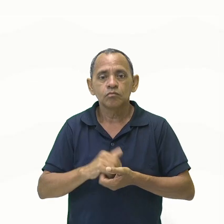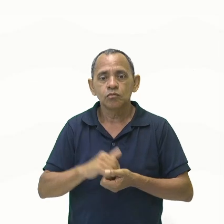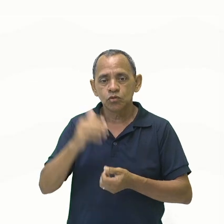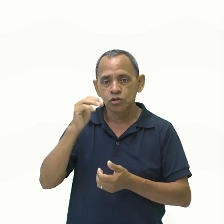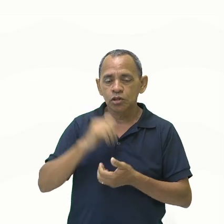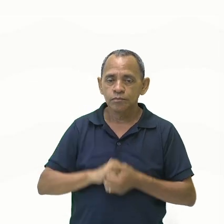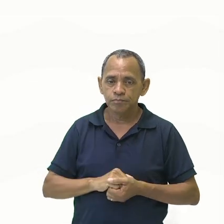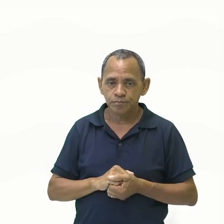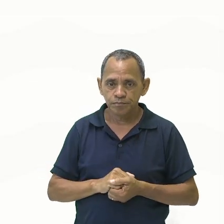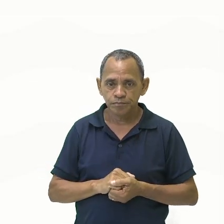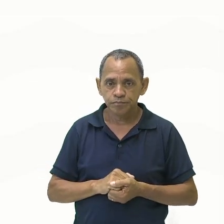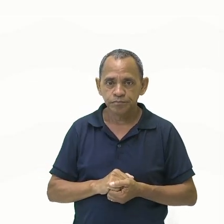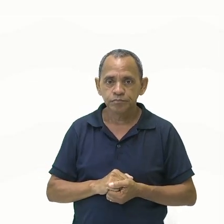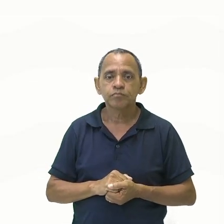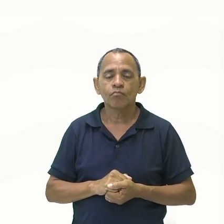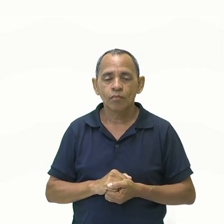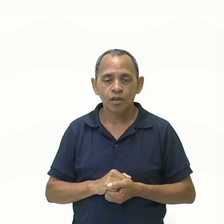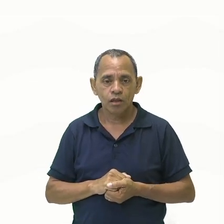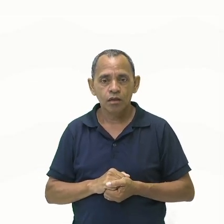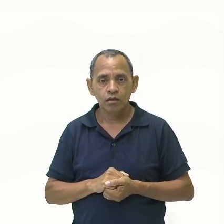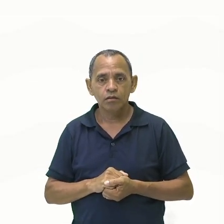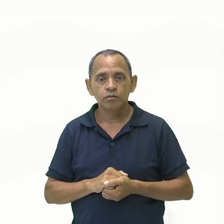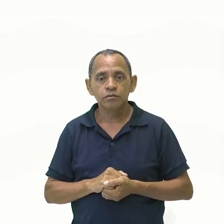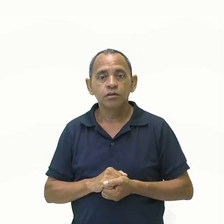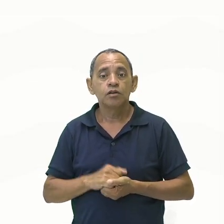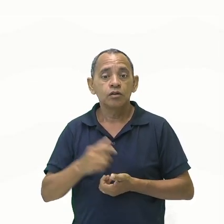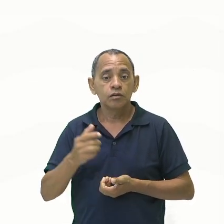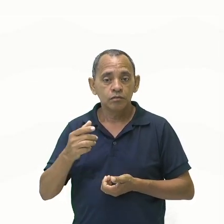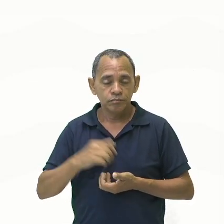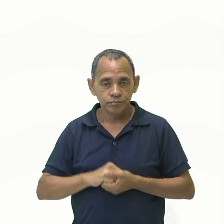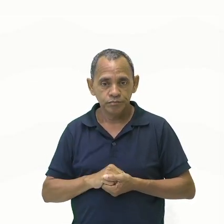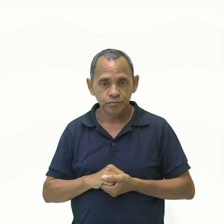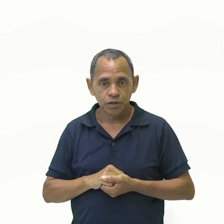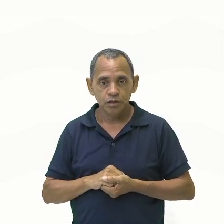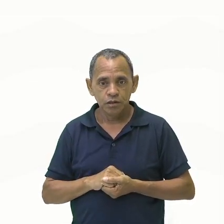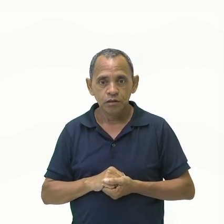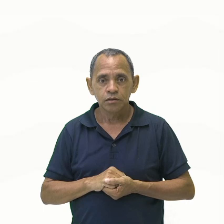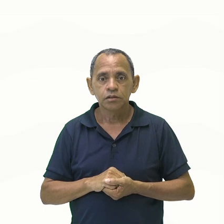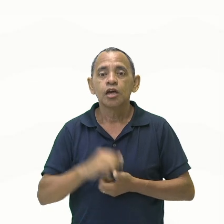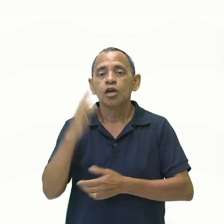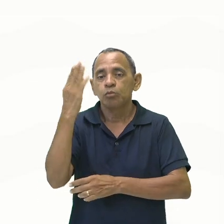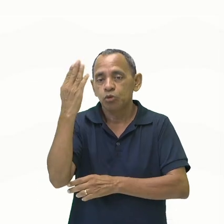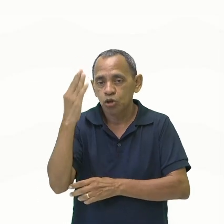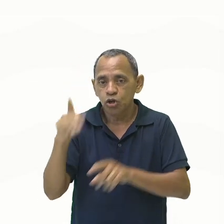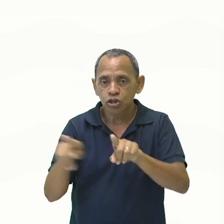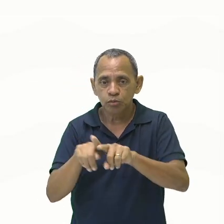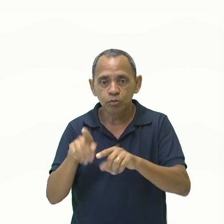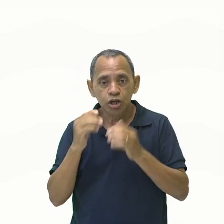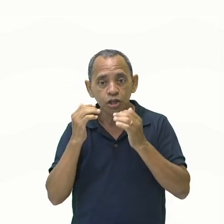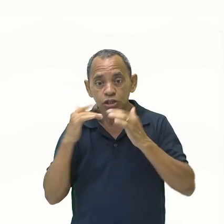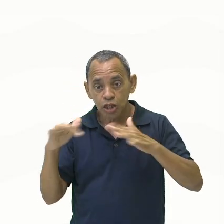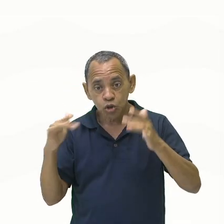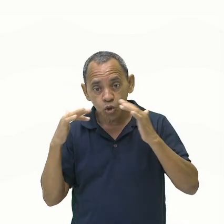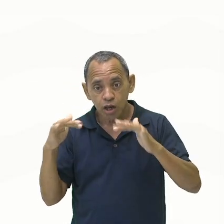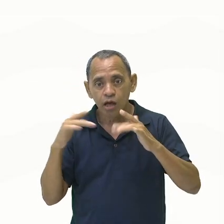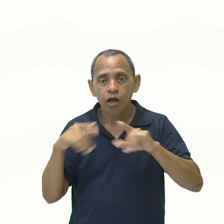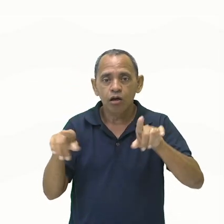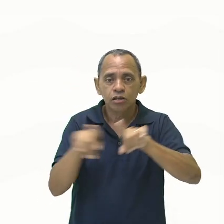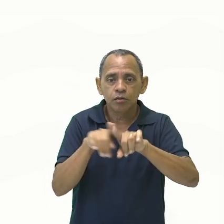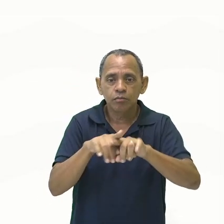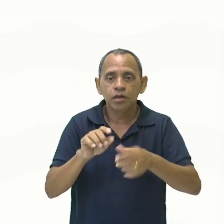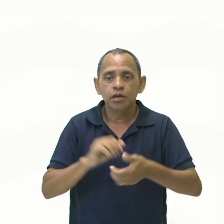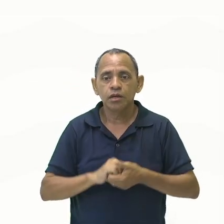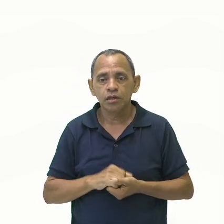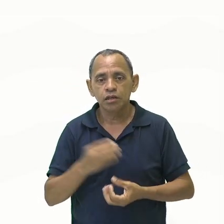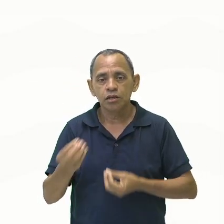física, química, biológica, social, cultural e urbanística, que permite, abriga e rege a